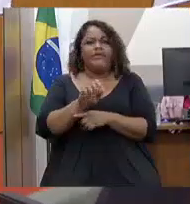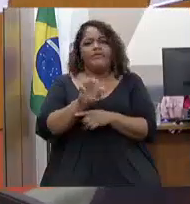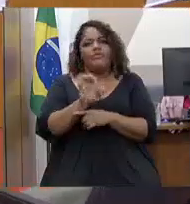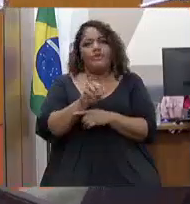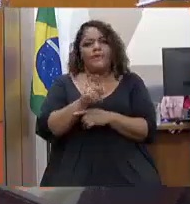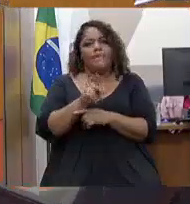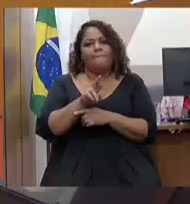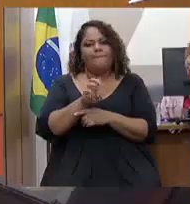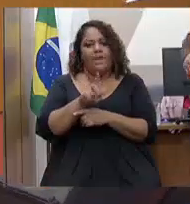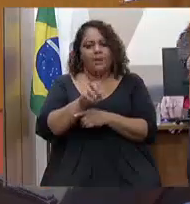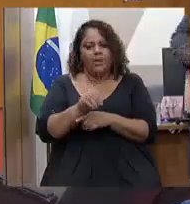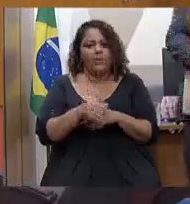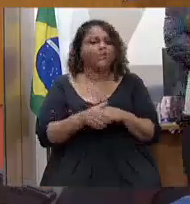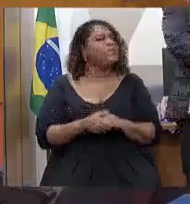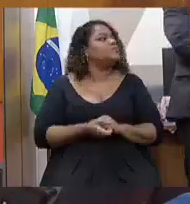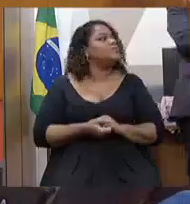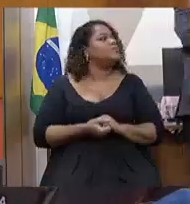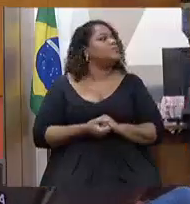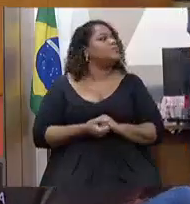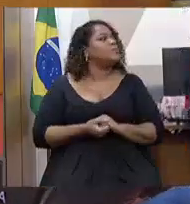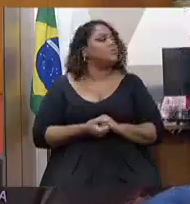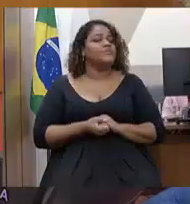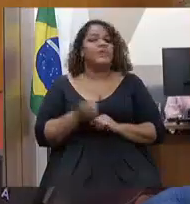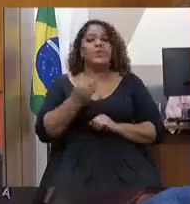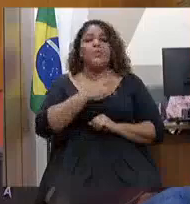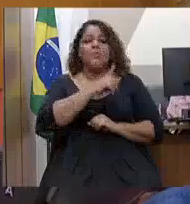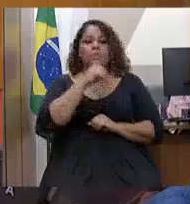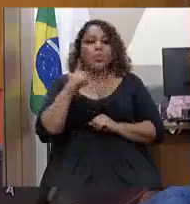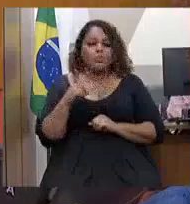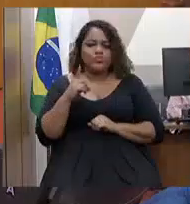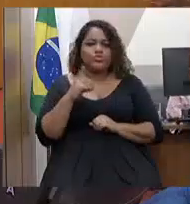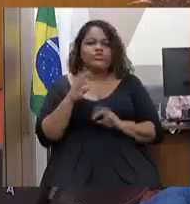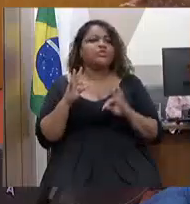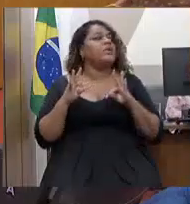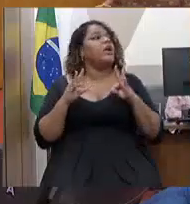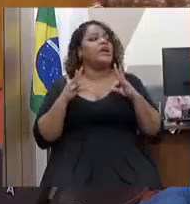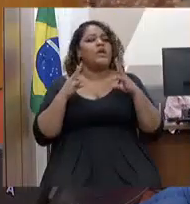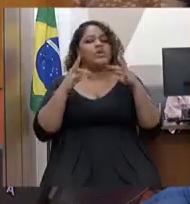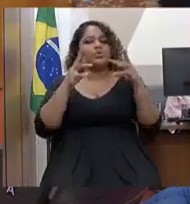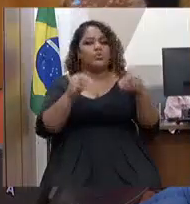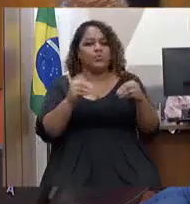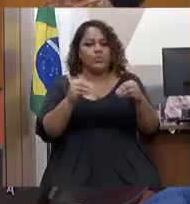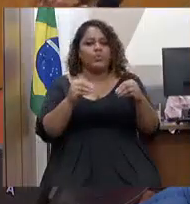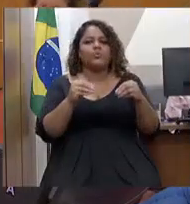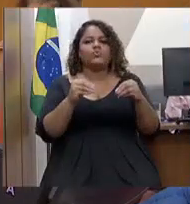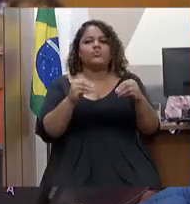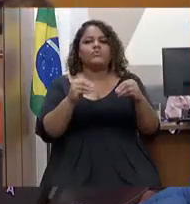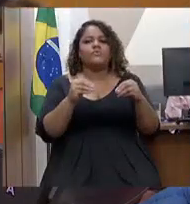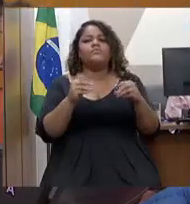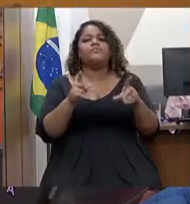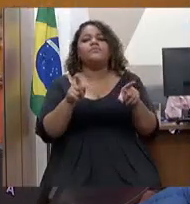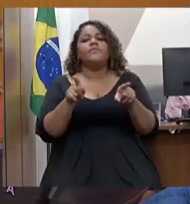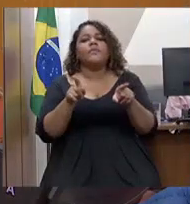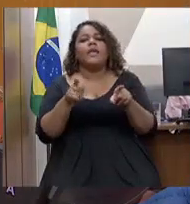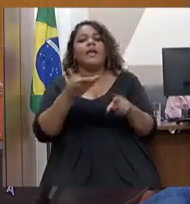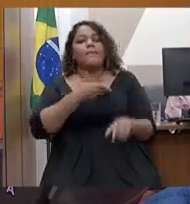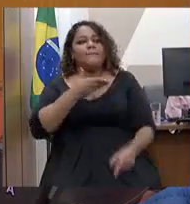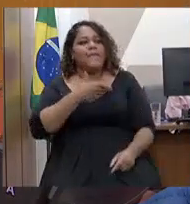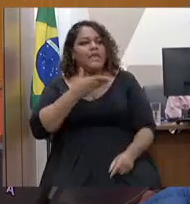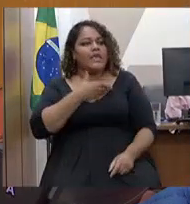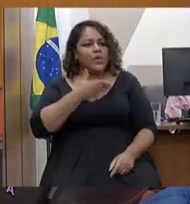bom dia a todos e todas quero soldar meu amigo e companheiro Betão